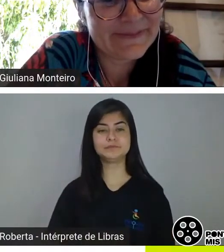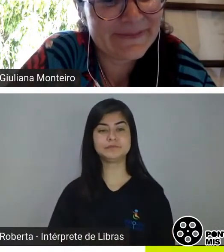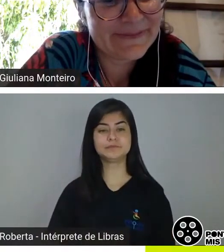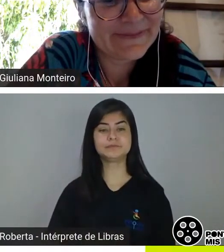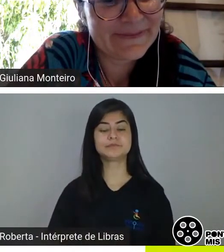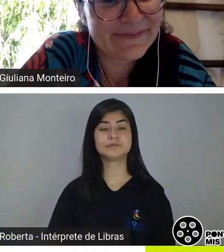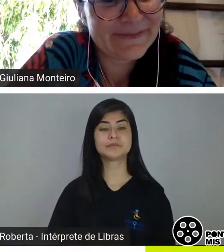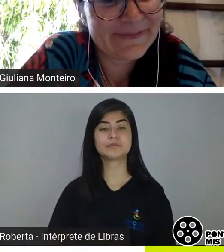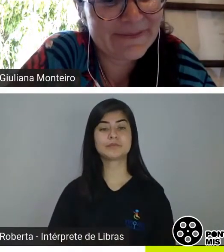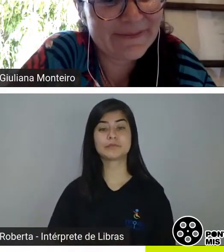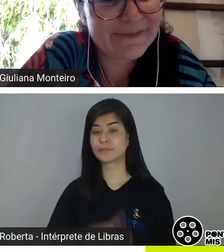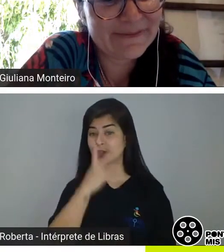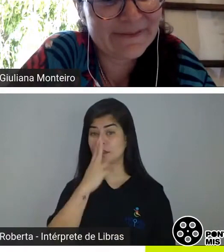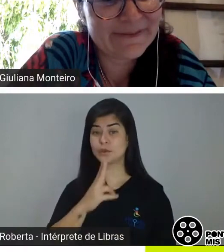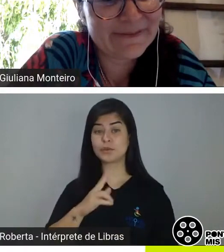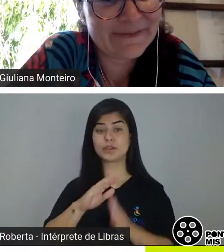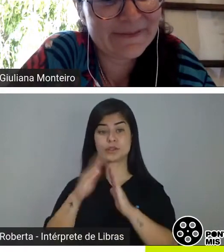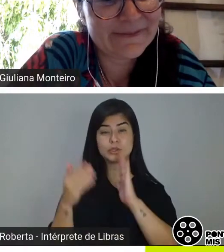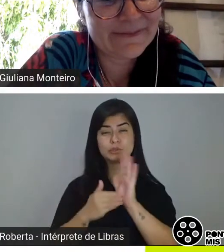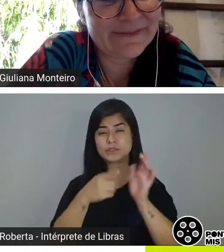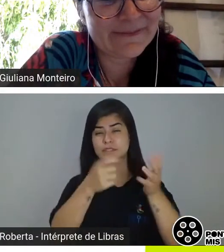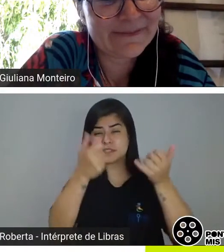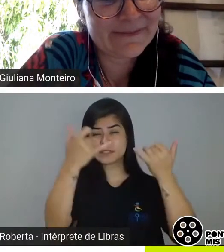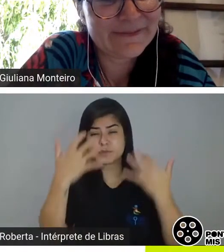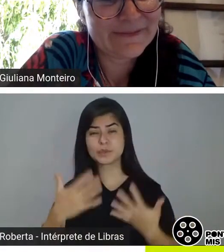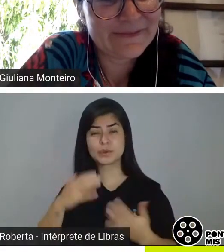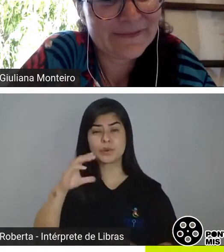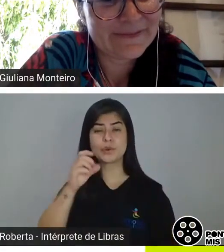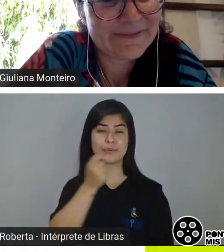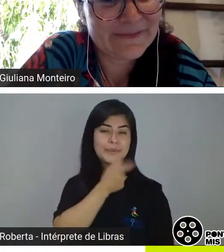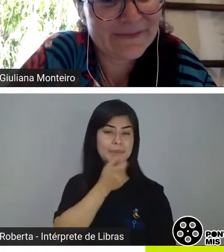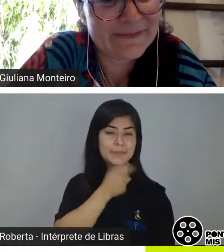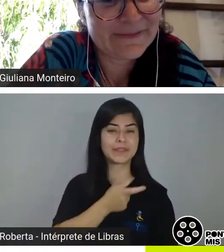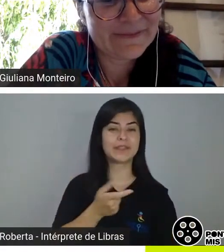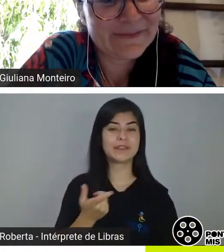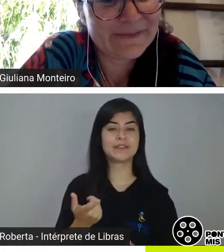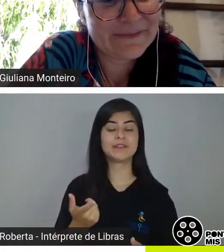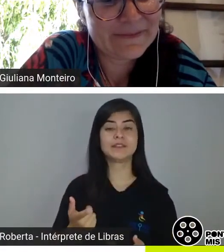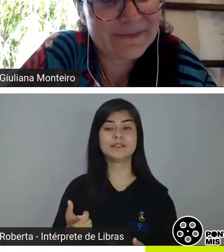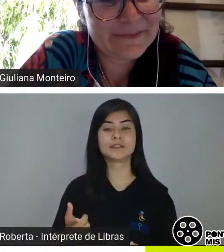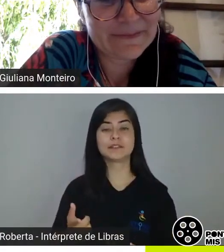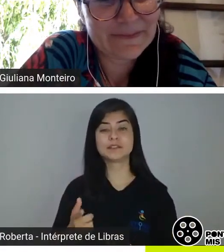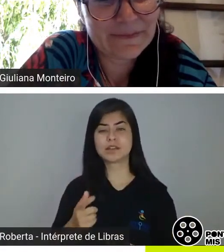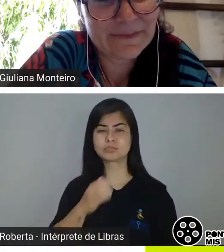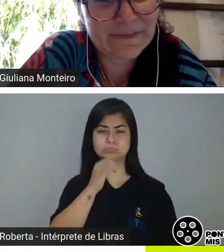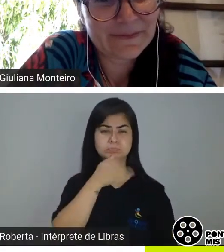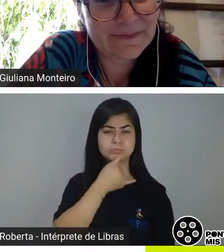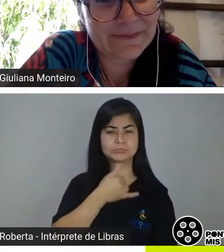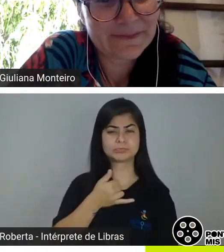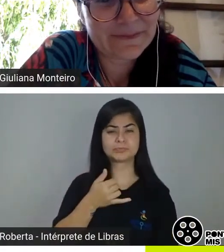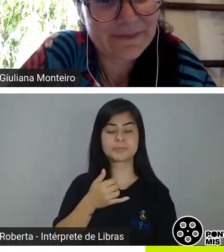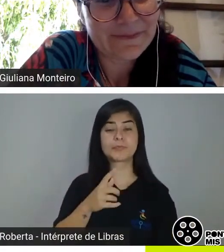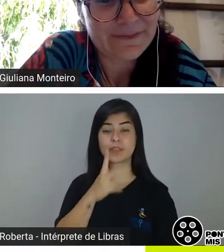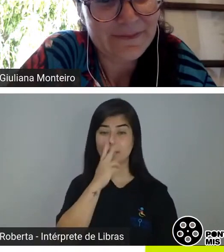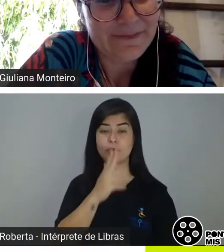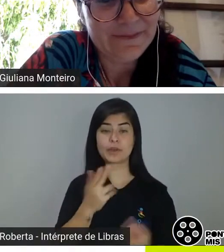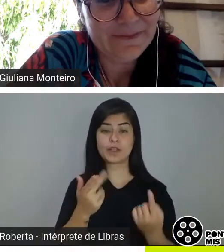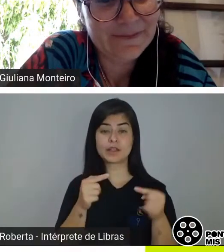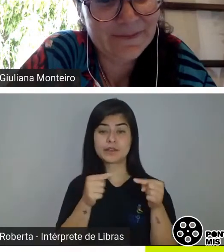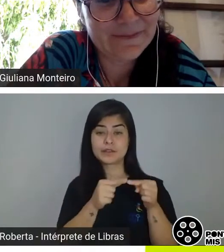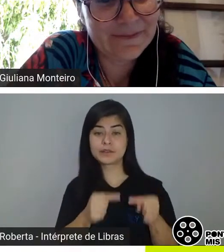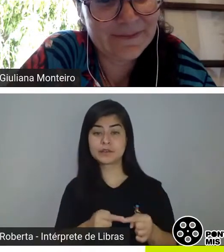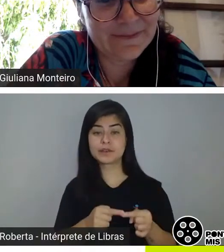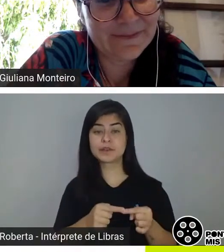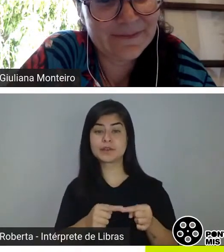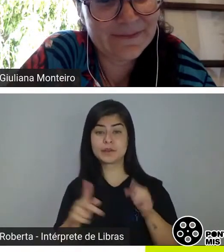Total. E eu acho que tudo isso que você falou da comédia, de fazer uma comédia triste, né? Tem muito a ver com o